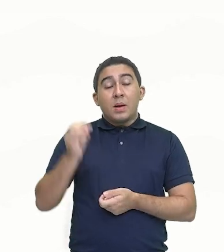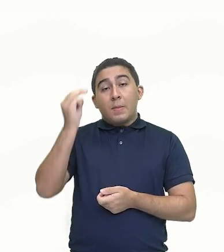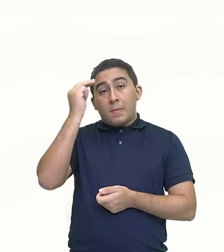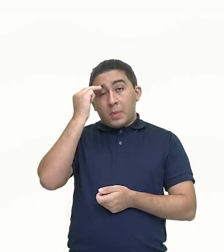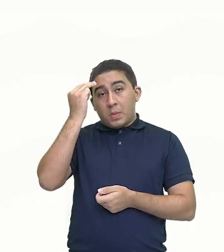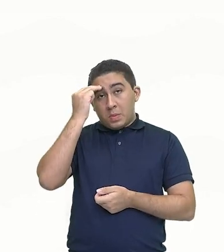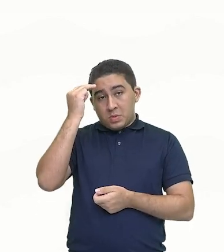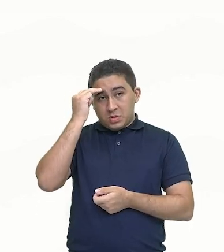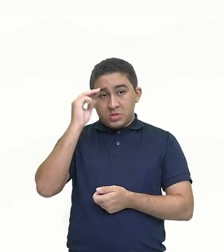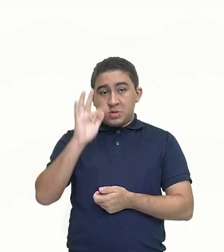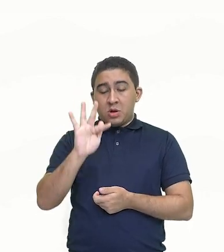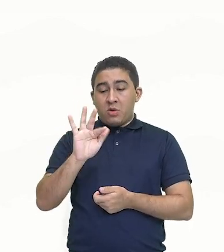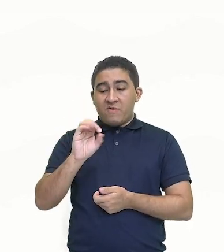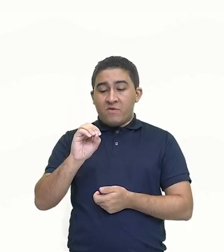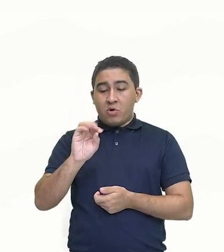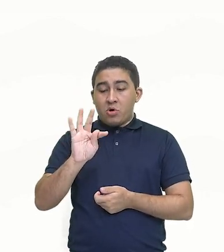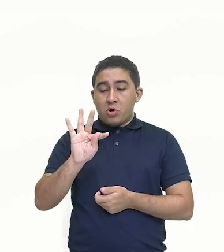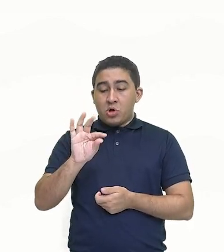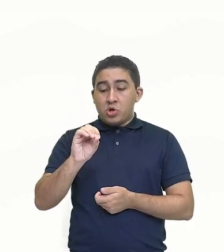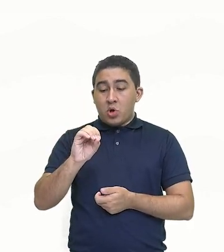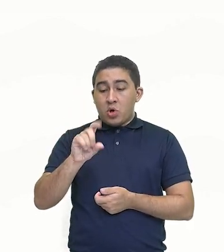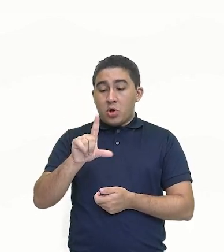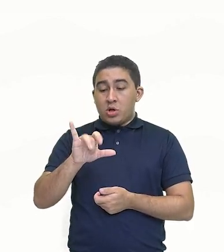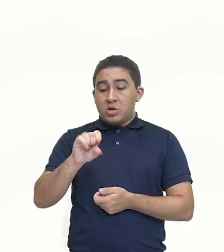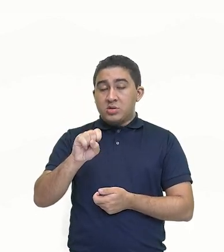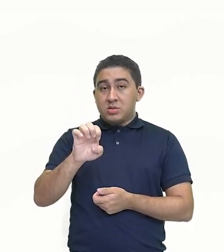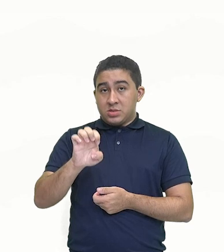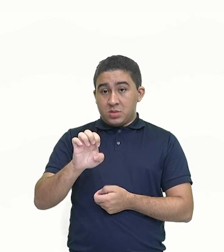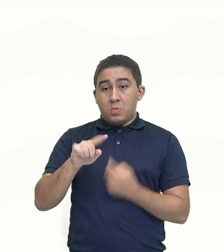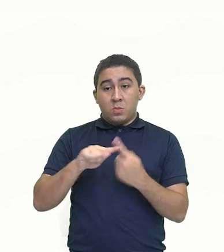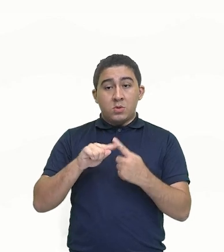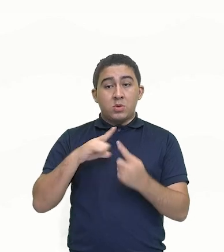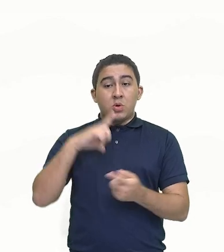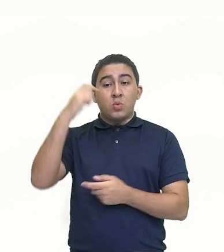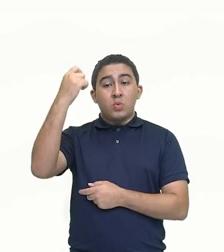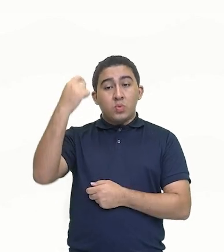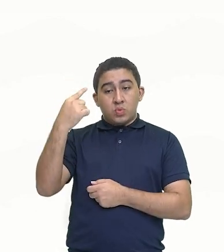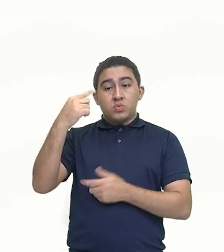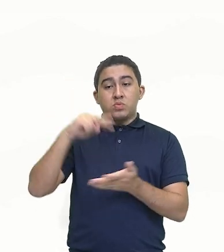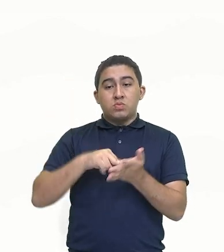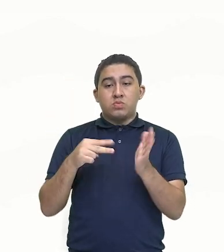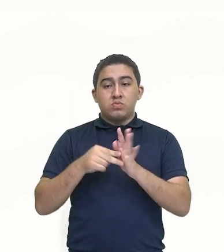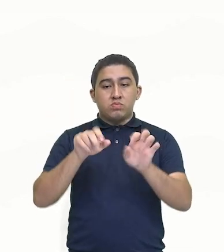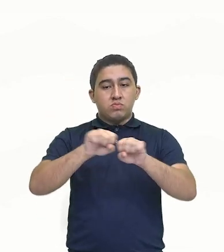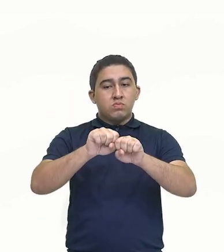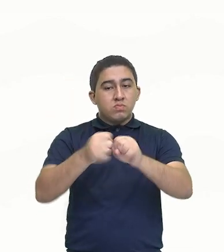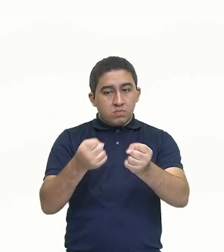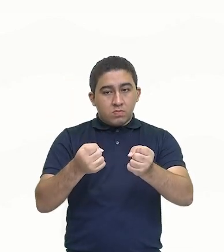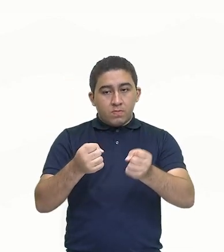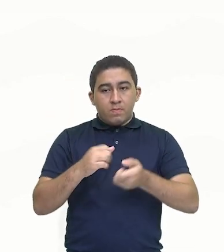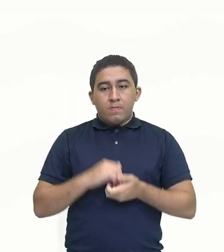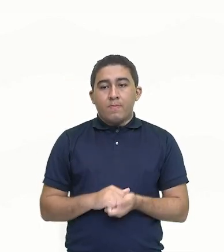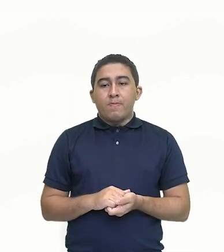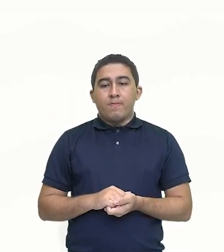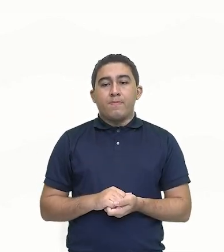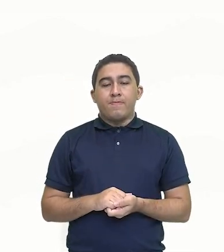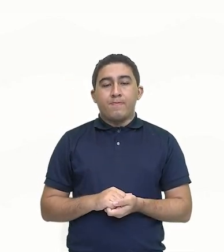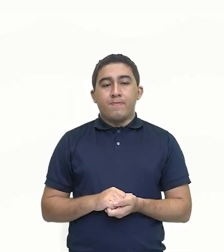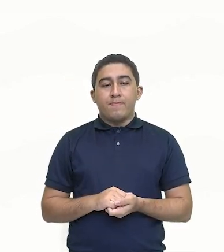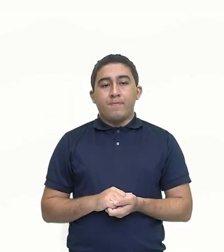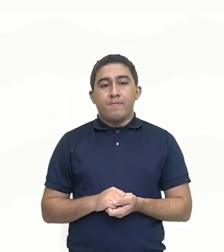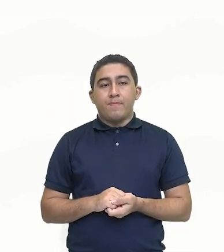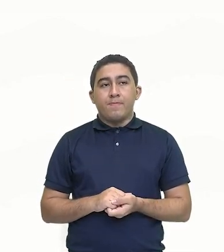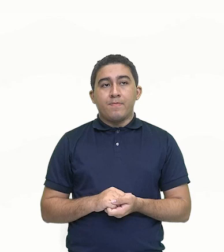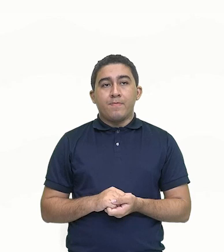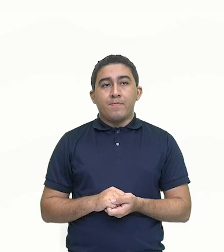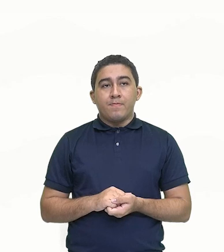Pela presença de luz, haverá uma quebra. Então, nós temos aí dois prefixos, né, se